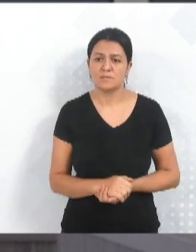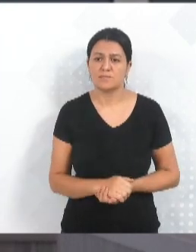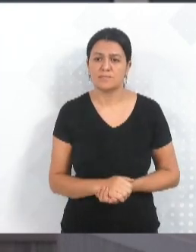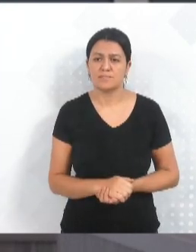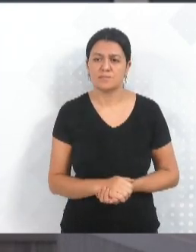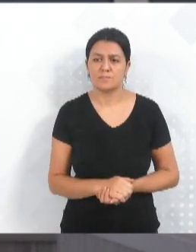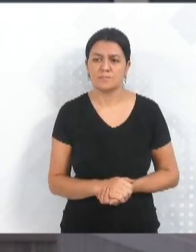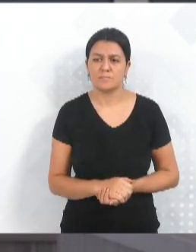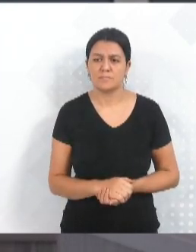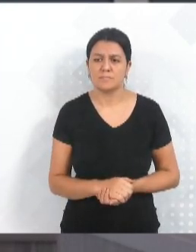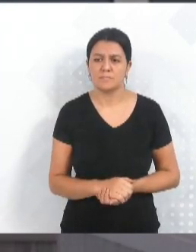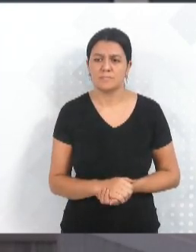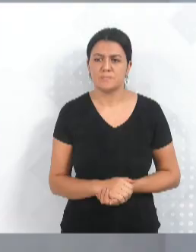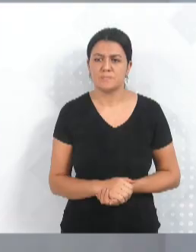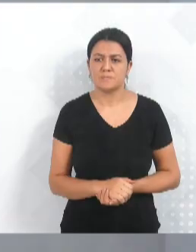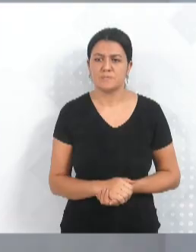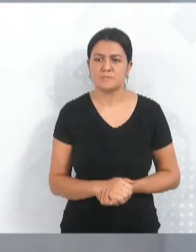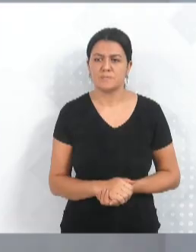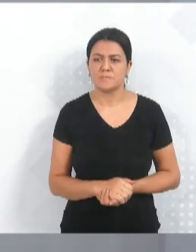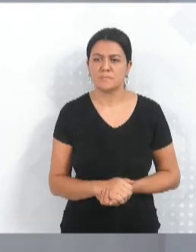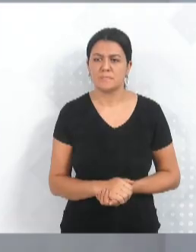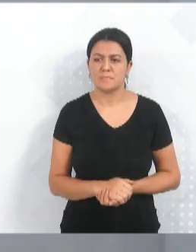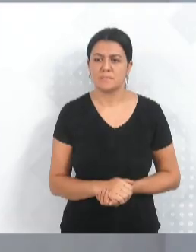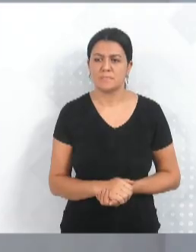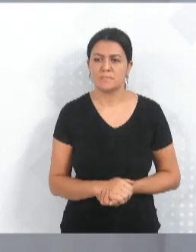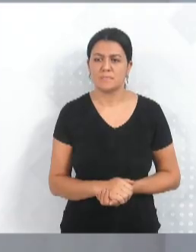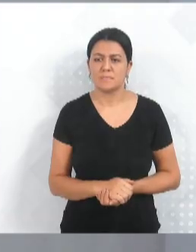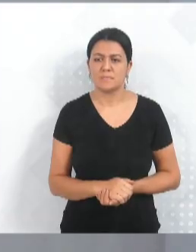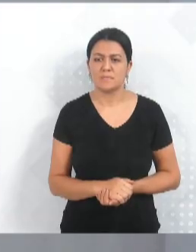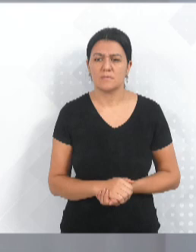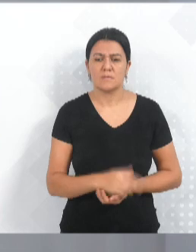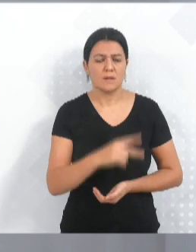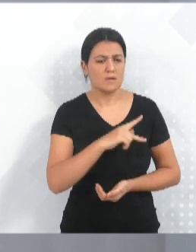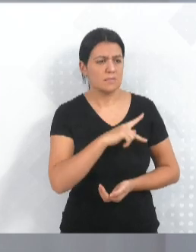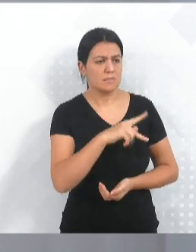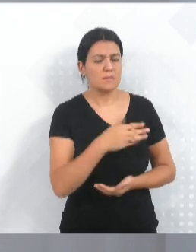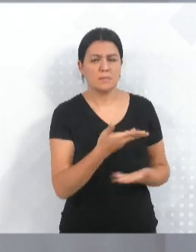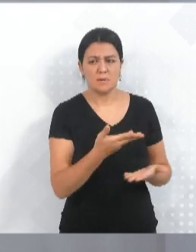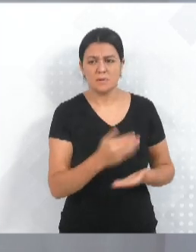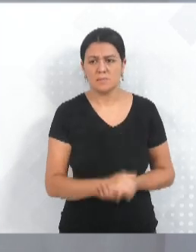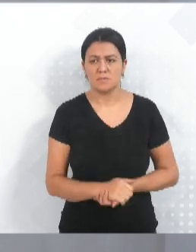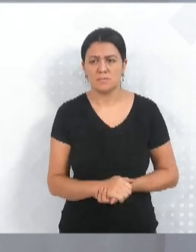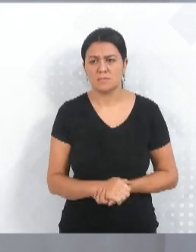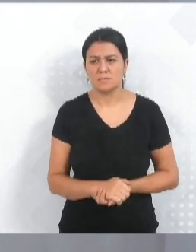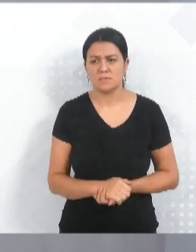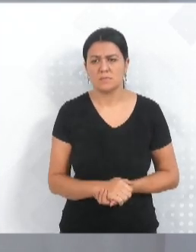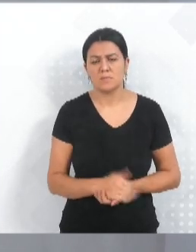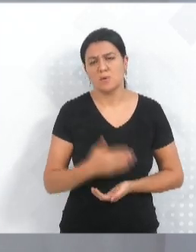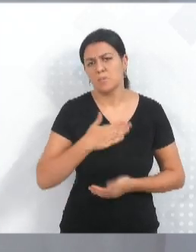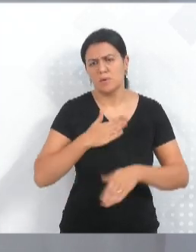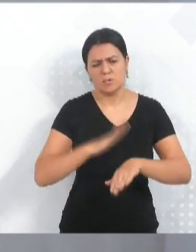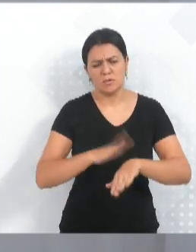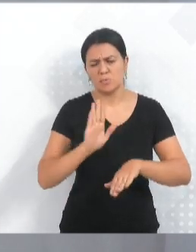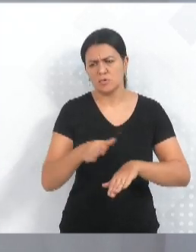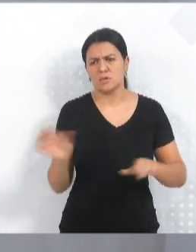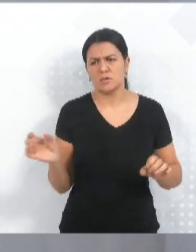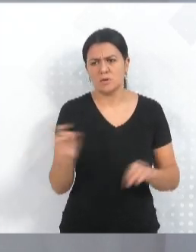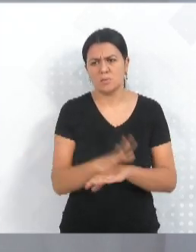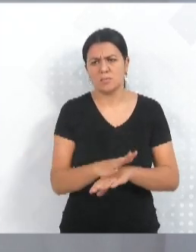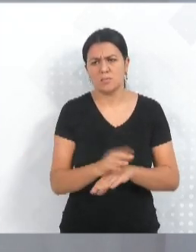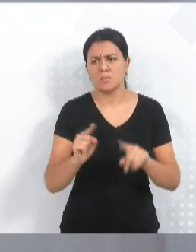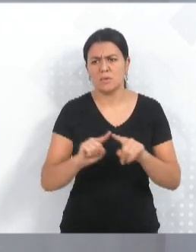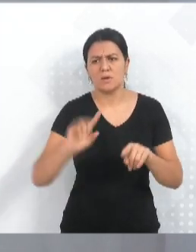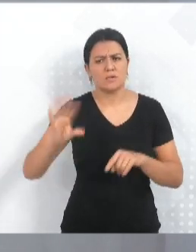mais melhor senhor presidente eu verdade não não meu tempo já acabou aqui mas eu não tive a